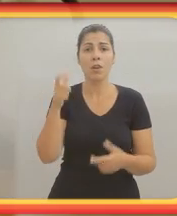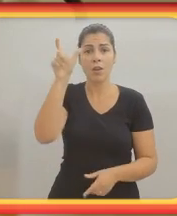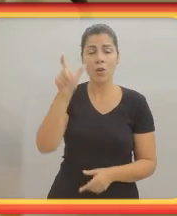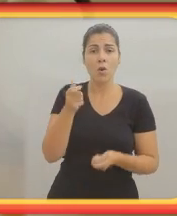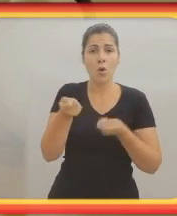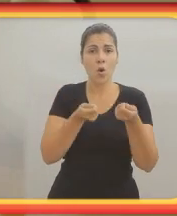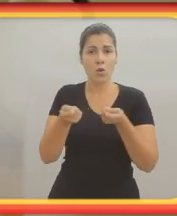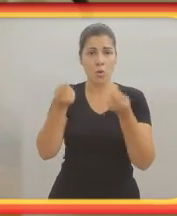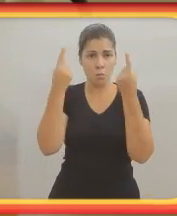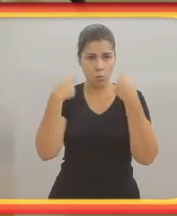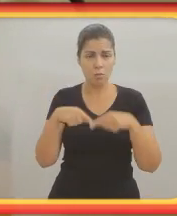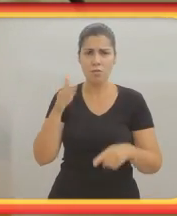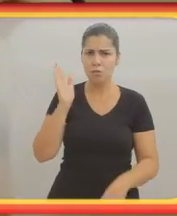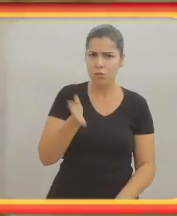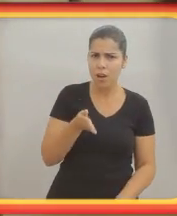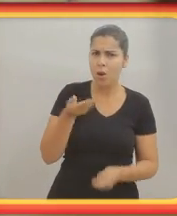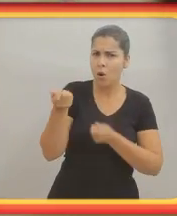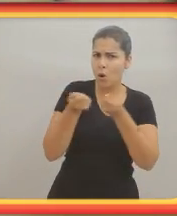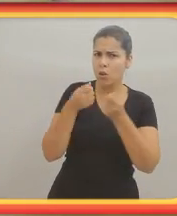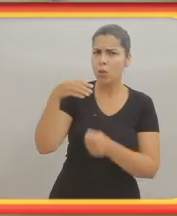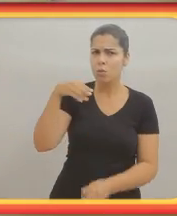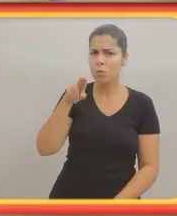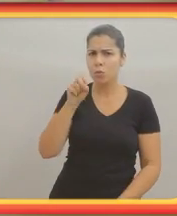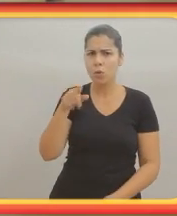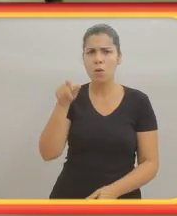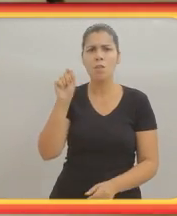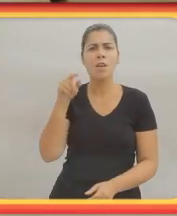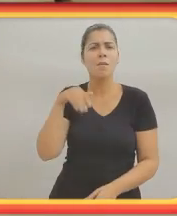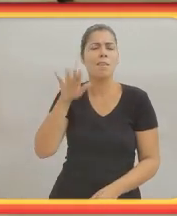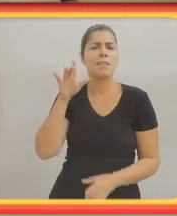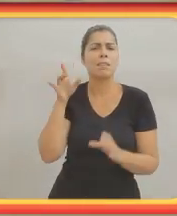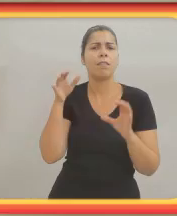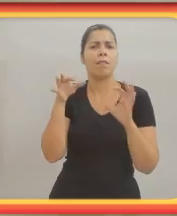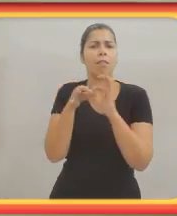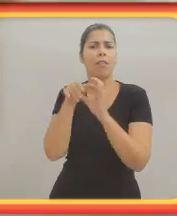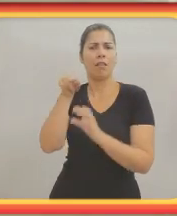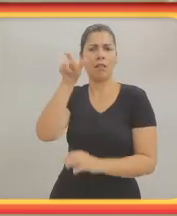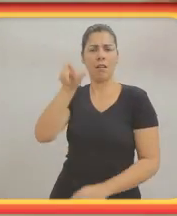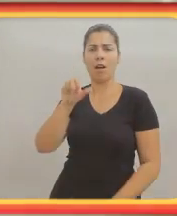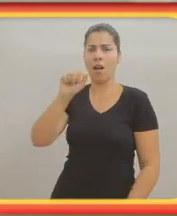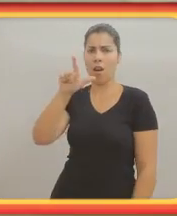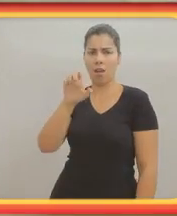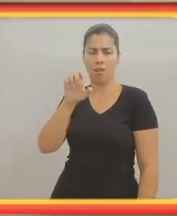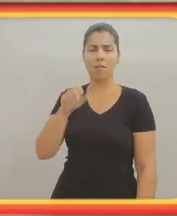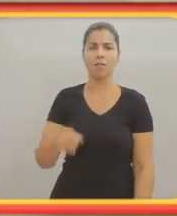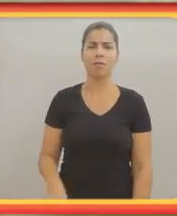cores e as figuras. Diz muchísimas coisas, diz os animais, os colores, as figuras.